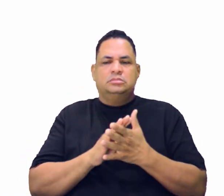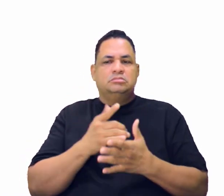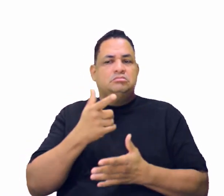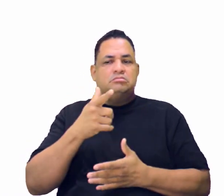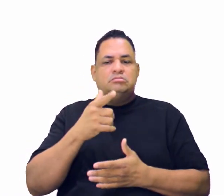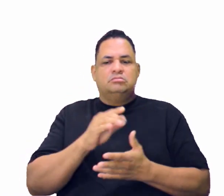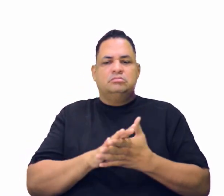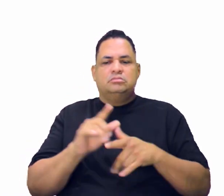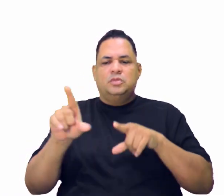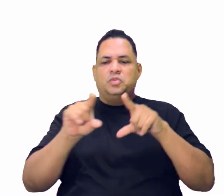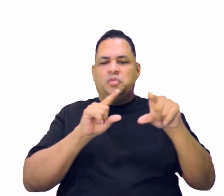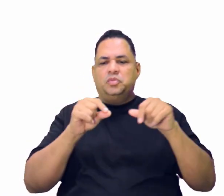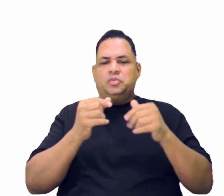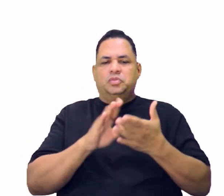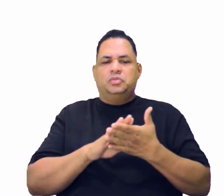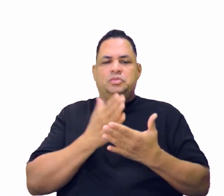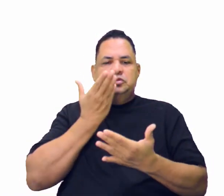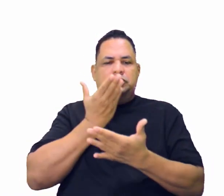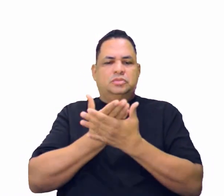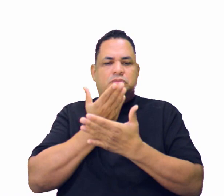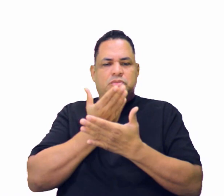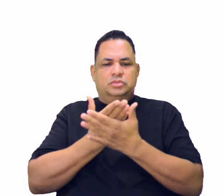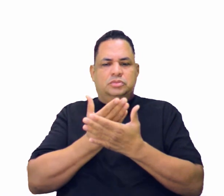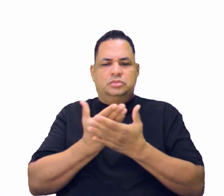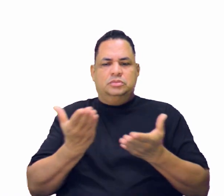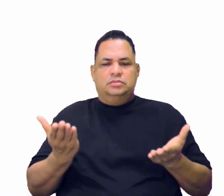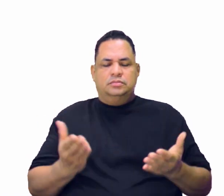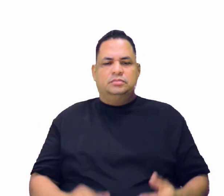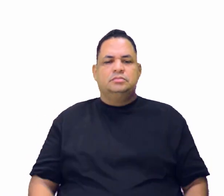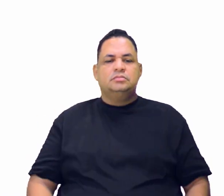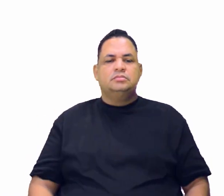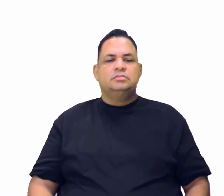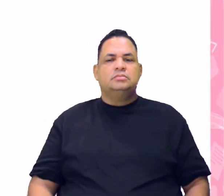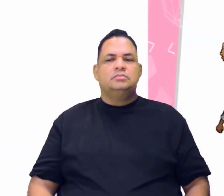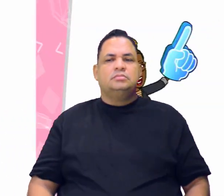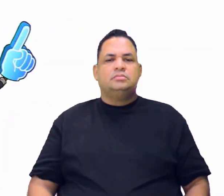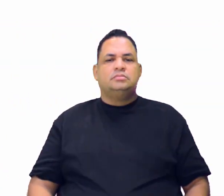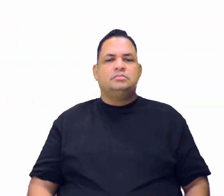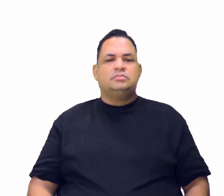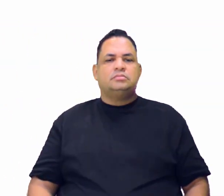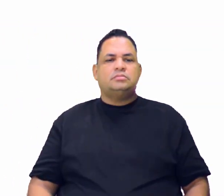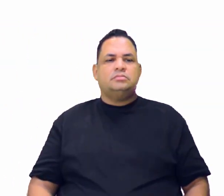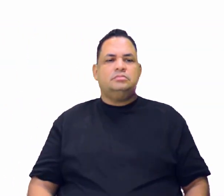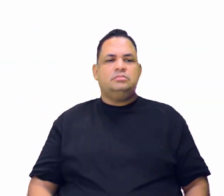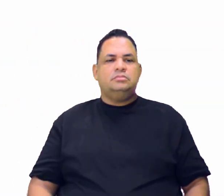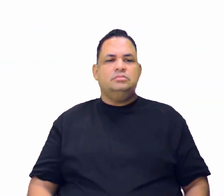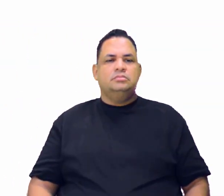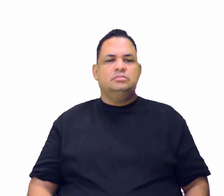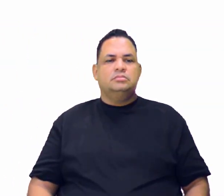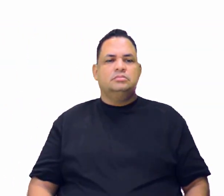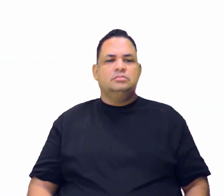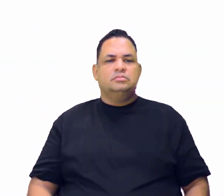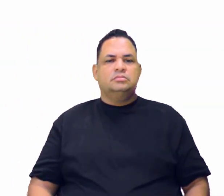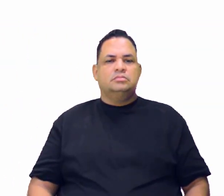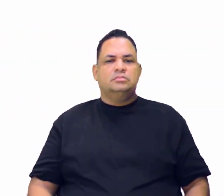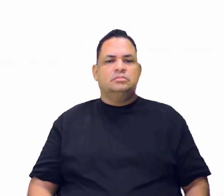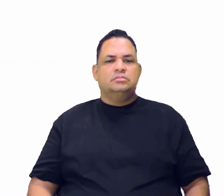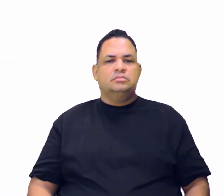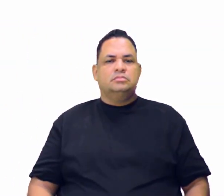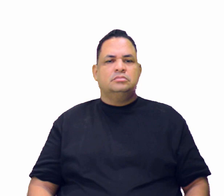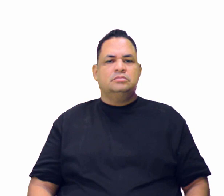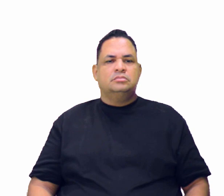restava alternativa a não ser estudar. E também esse se não junto, ó,